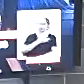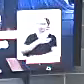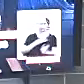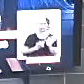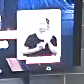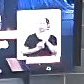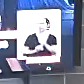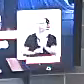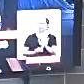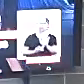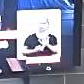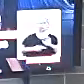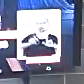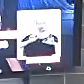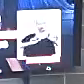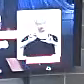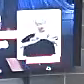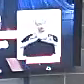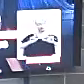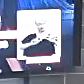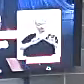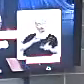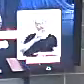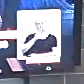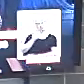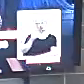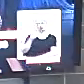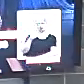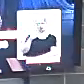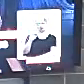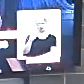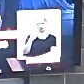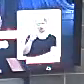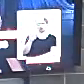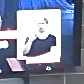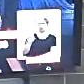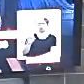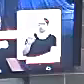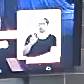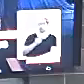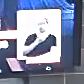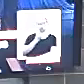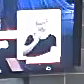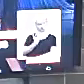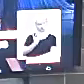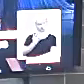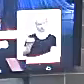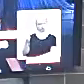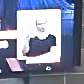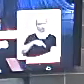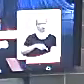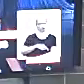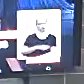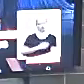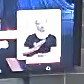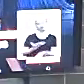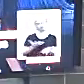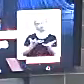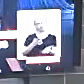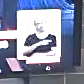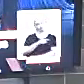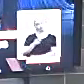TV da TV Record nós hoje tenho orgulho de saber que o senhor tá aqui e Esperamos que o senhor vai ajudar nós avançar muito porque